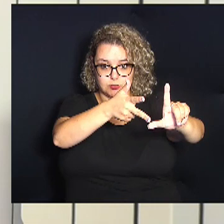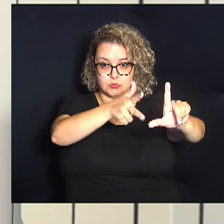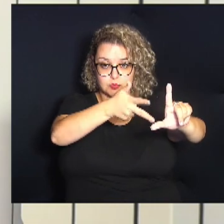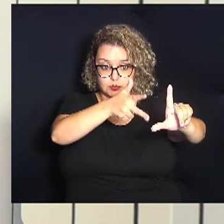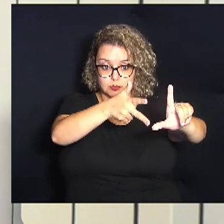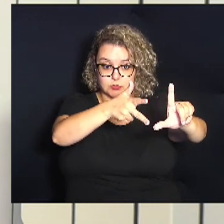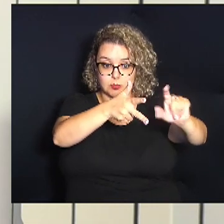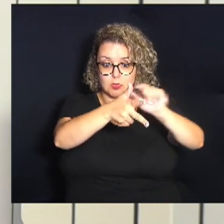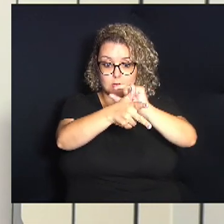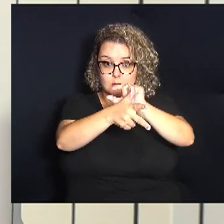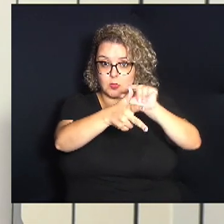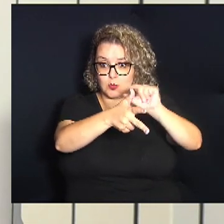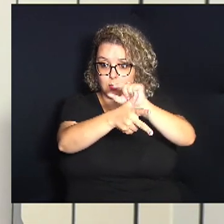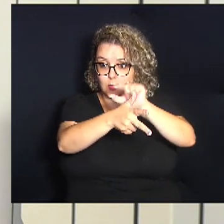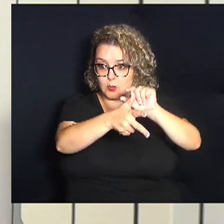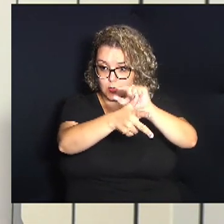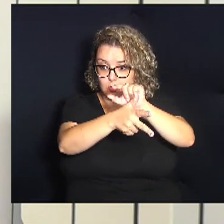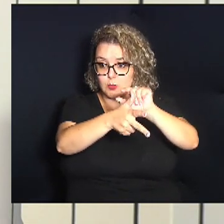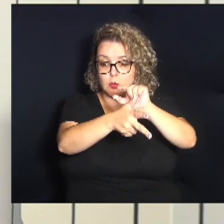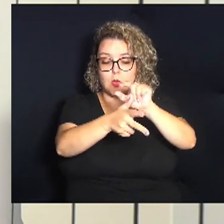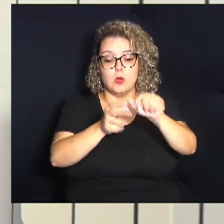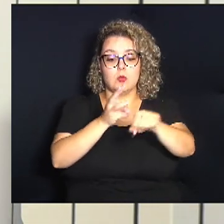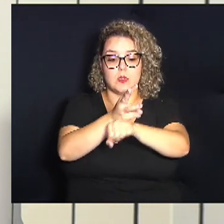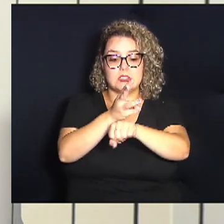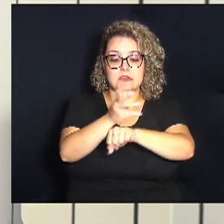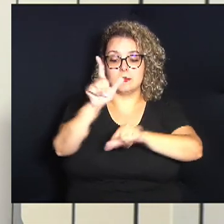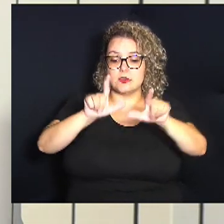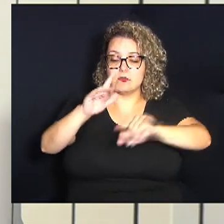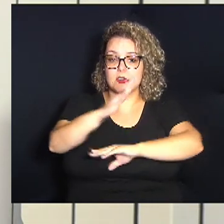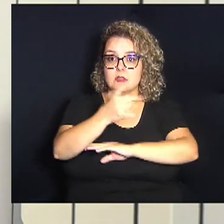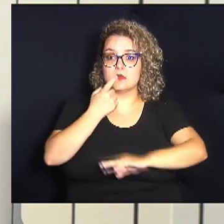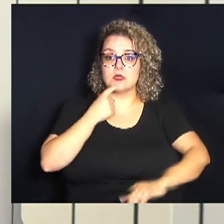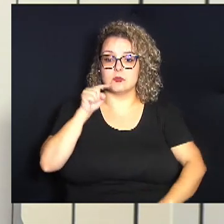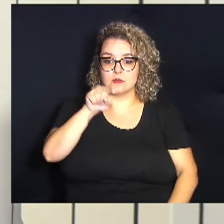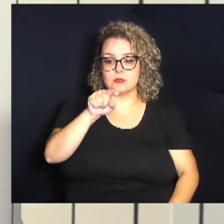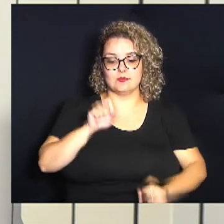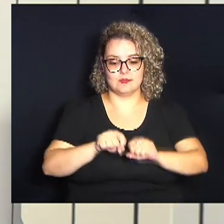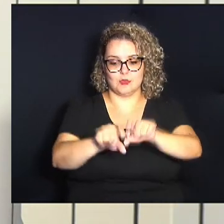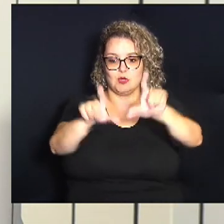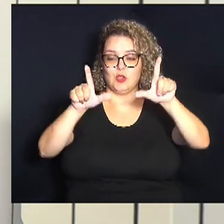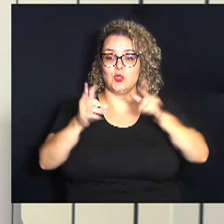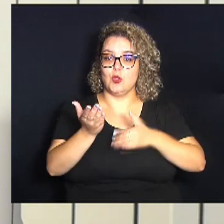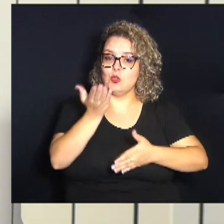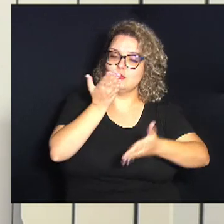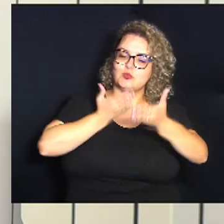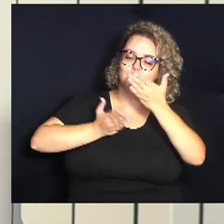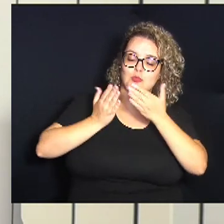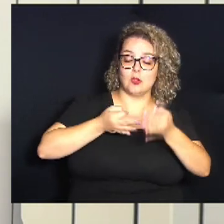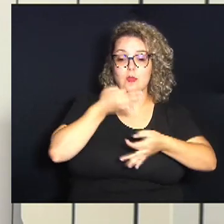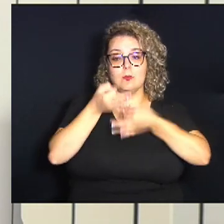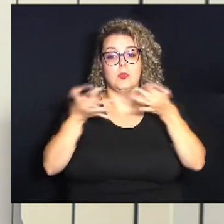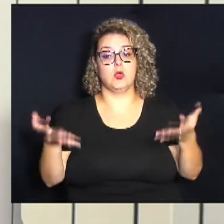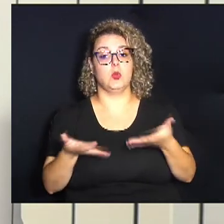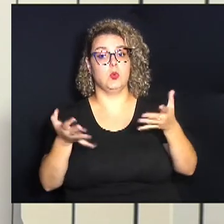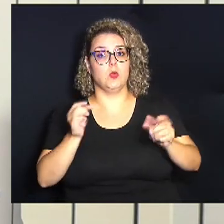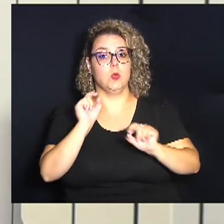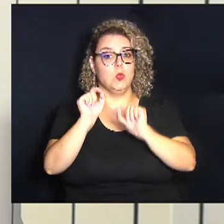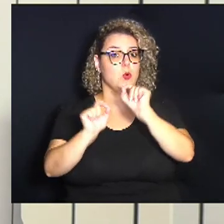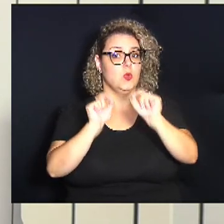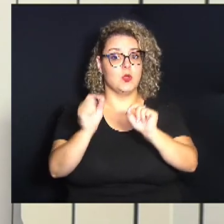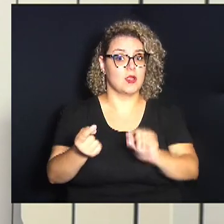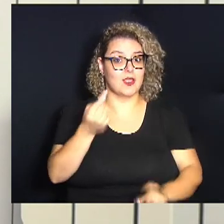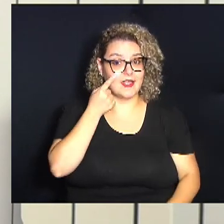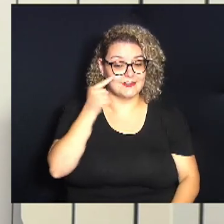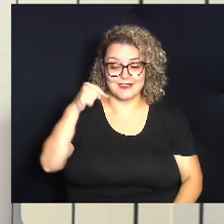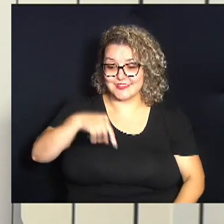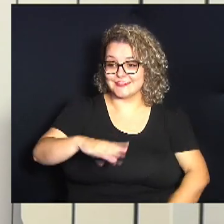tela. WhatsApp da TV Câmara Campinas. Você aperta e pode enviar o seu elogio, uma crítica construtiva, o que você